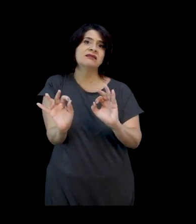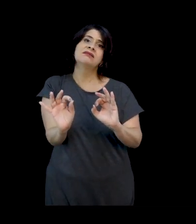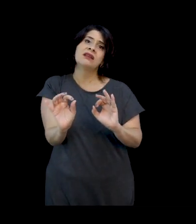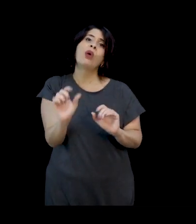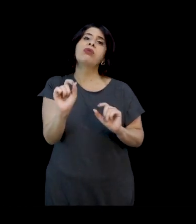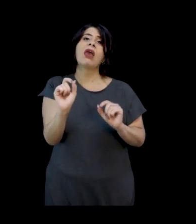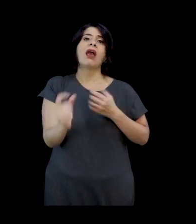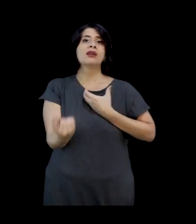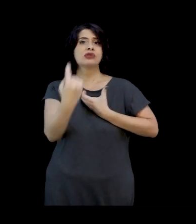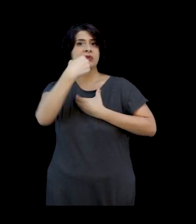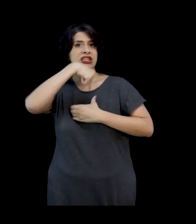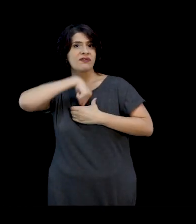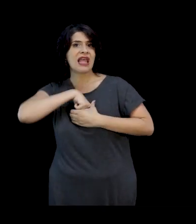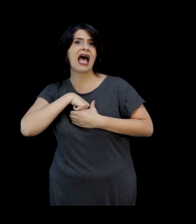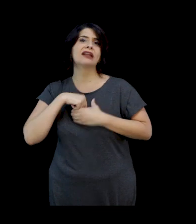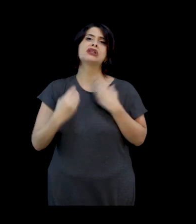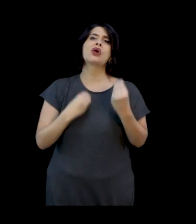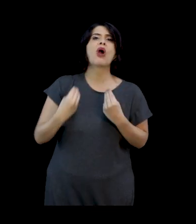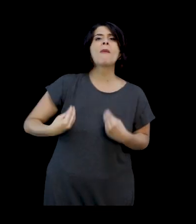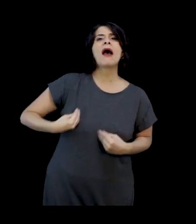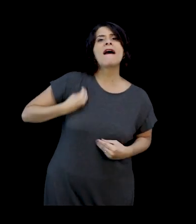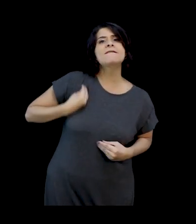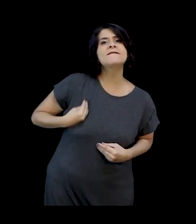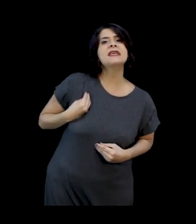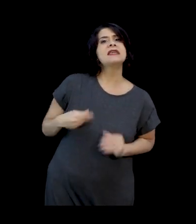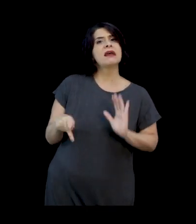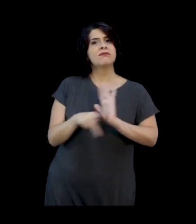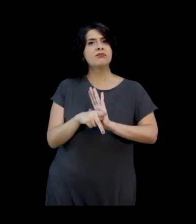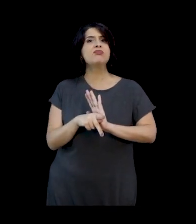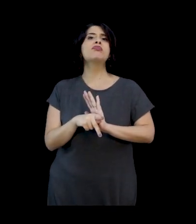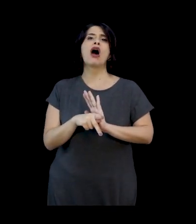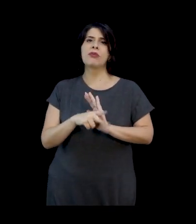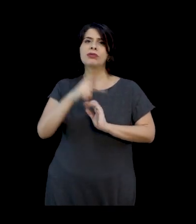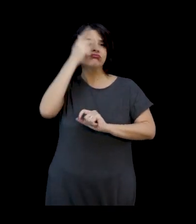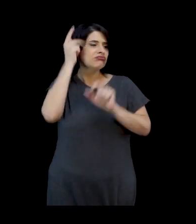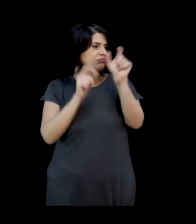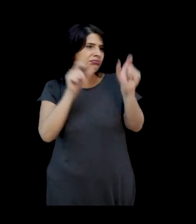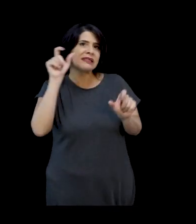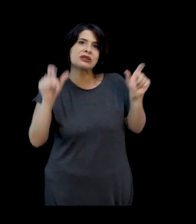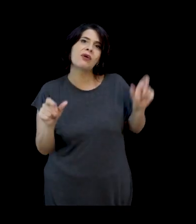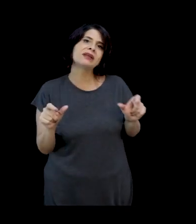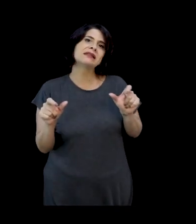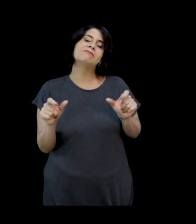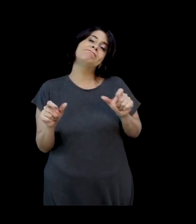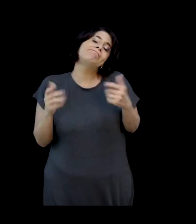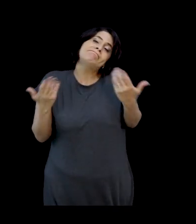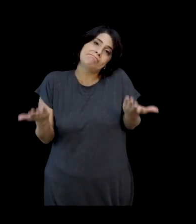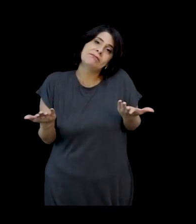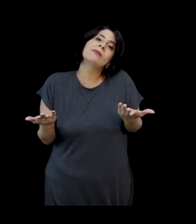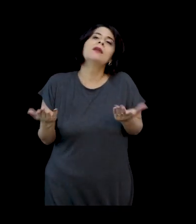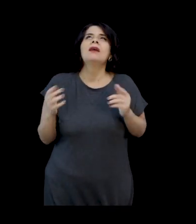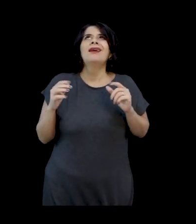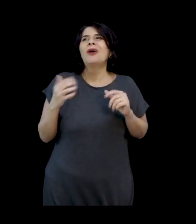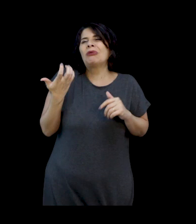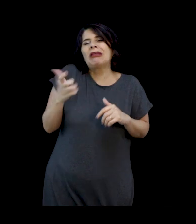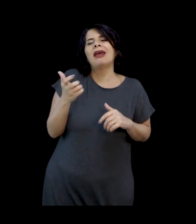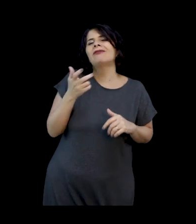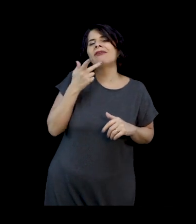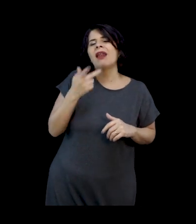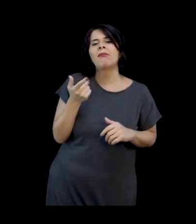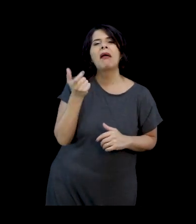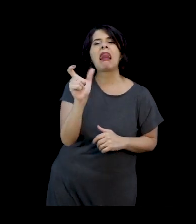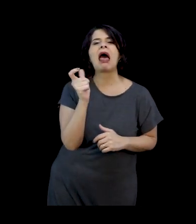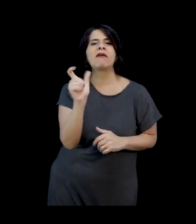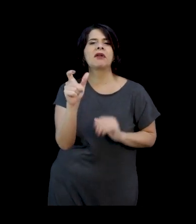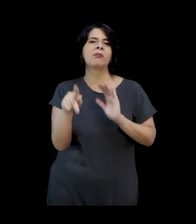subjetividade, dessa vida do sujeito, a gente pode chamar de interior, sem cair em jargões psicanalíticos ou psicológicos,